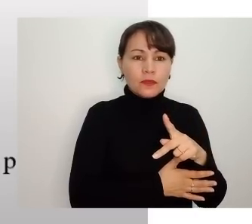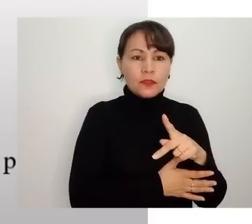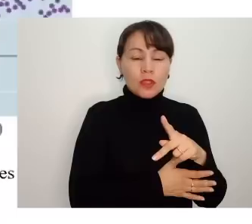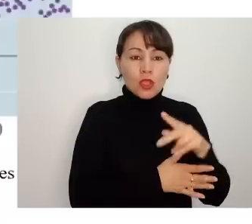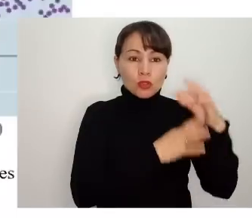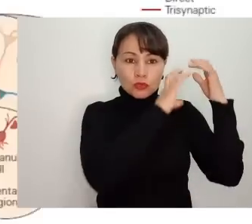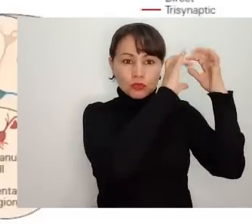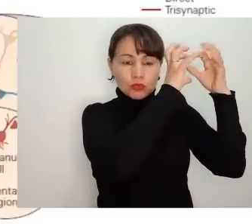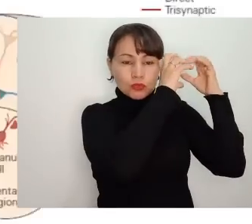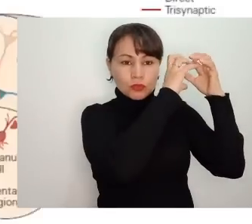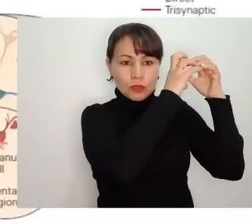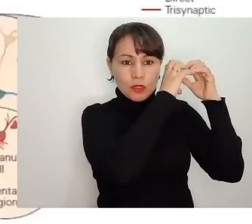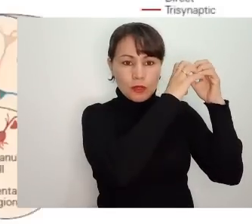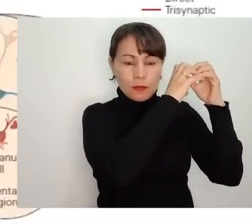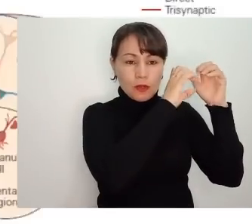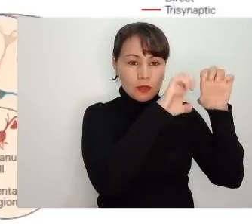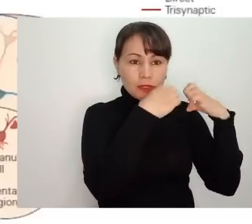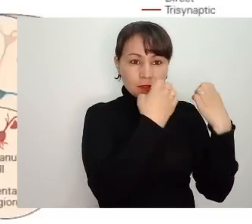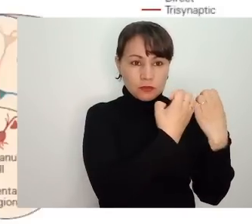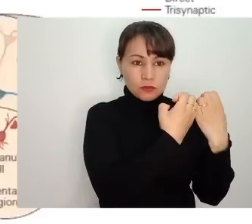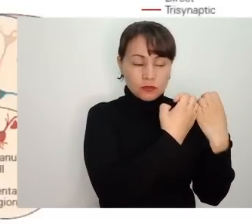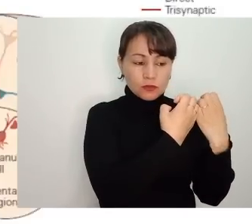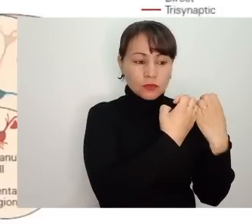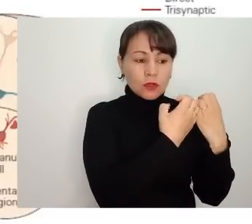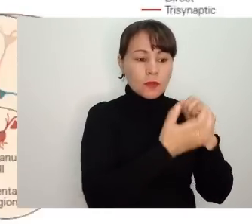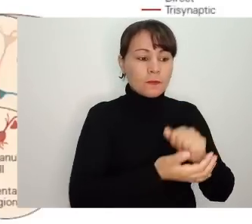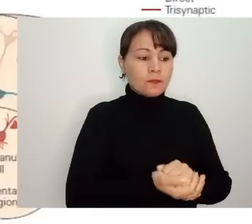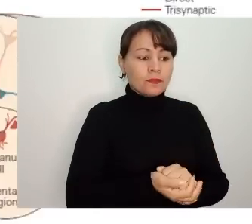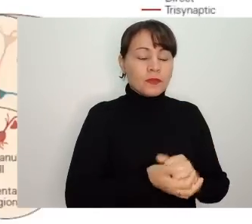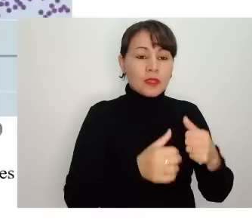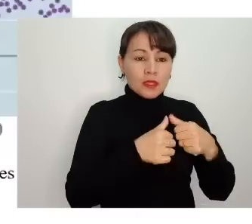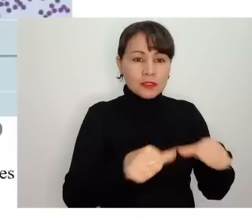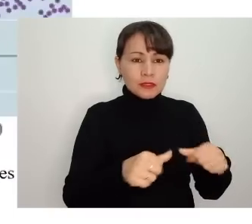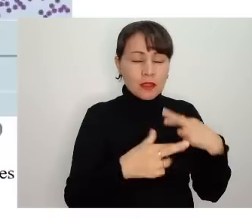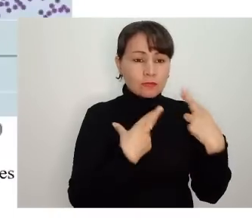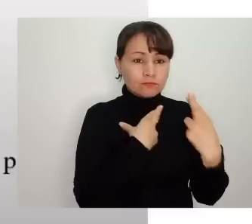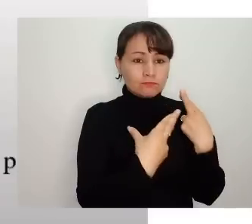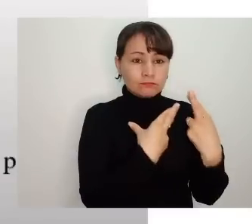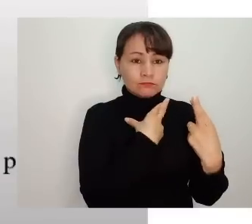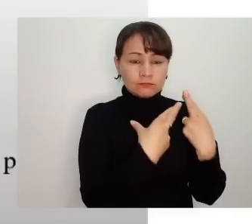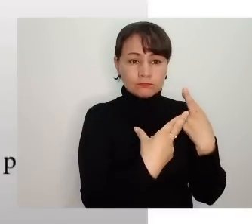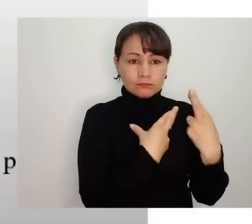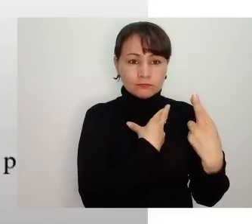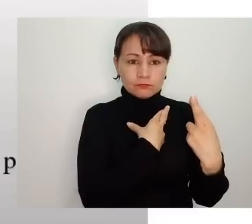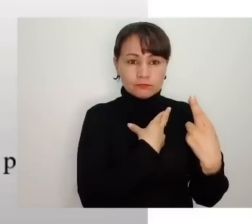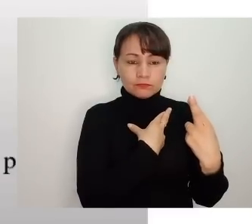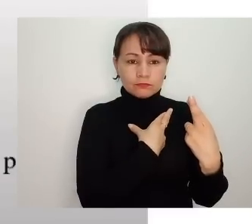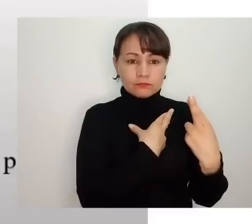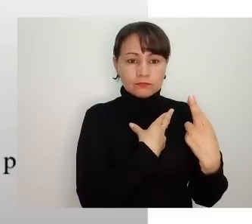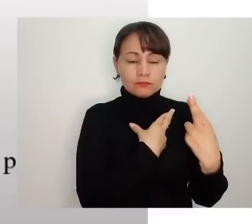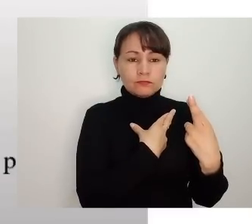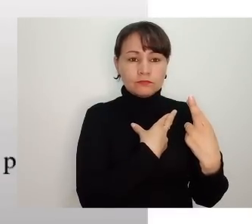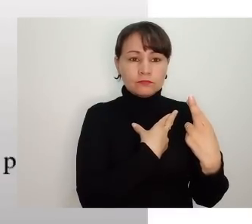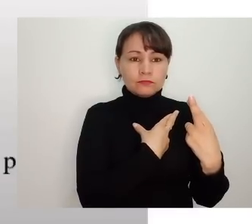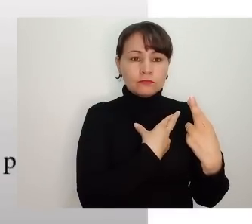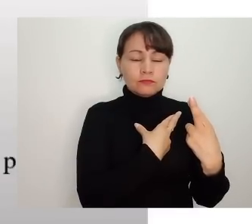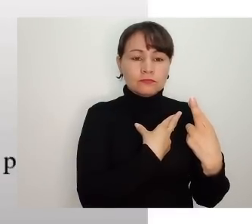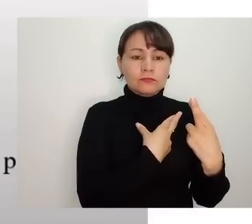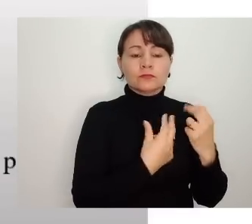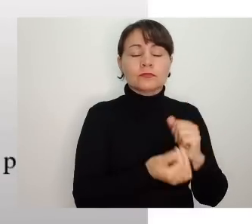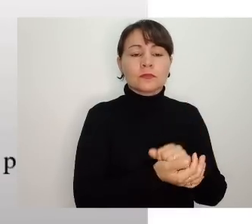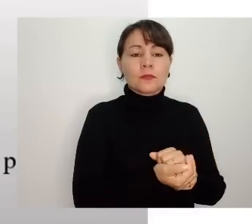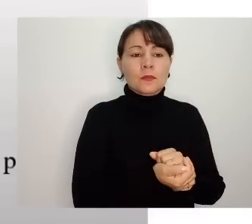no cerebelo, que é essa estrutura aqui, ela está relacionada com